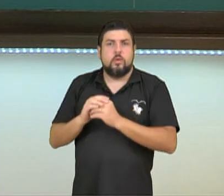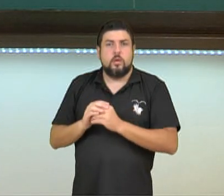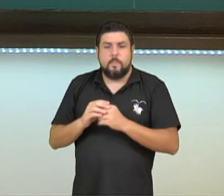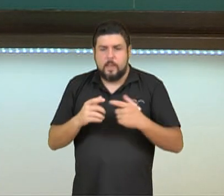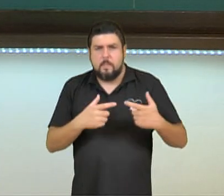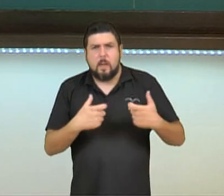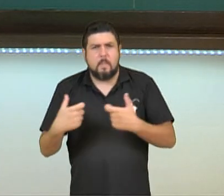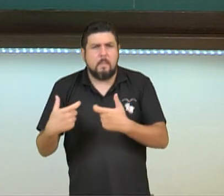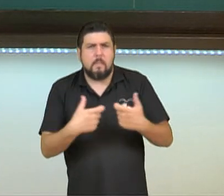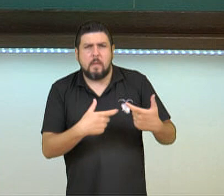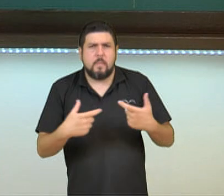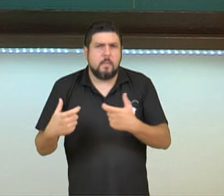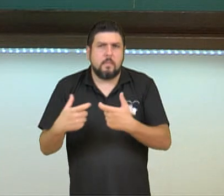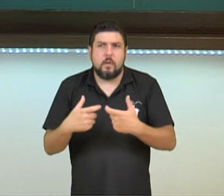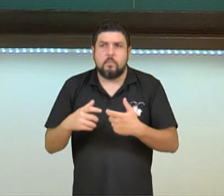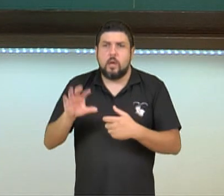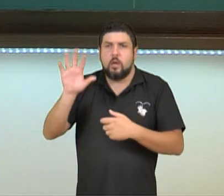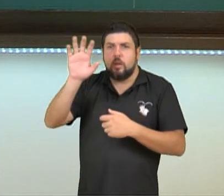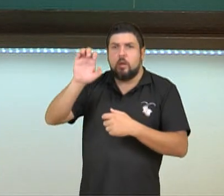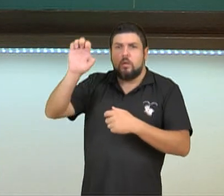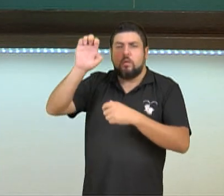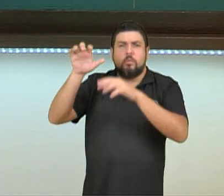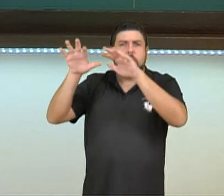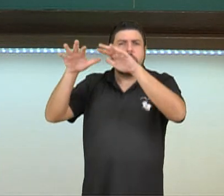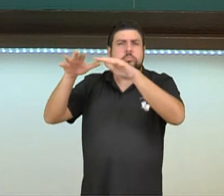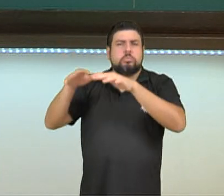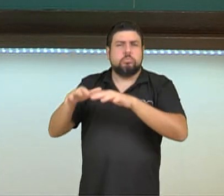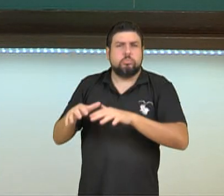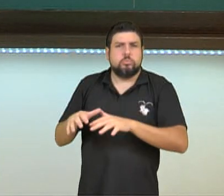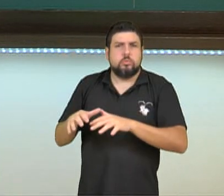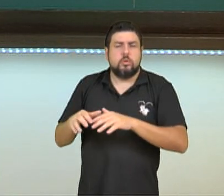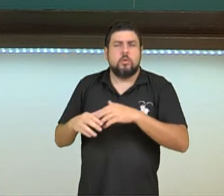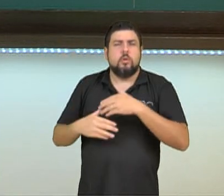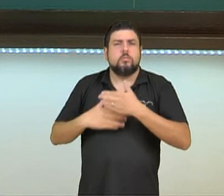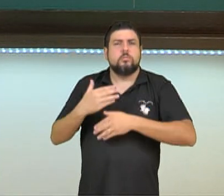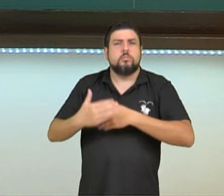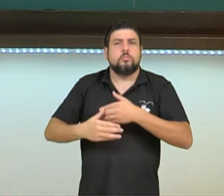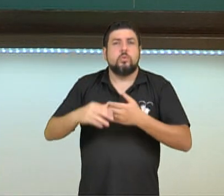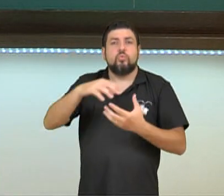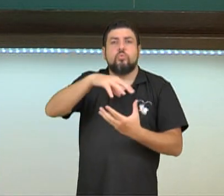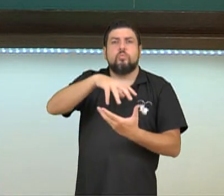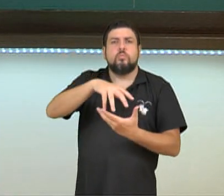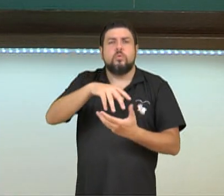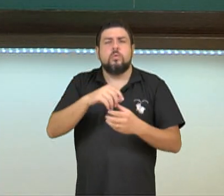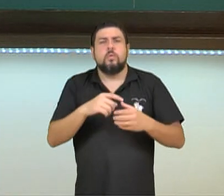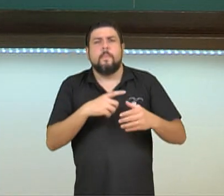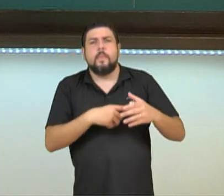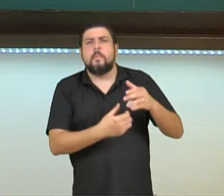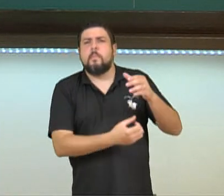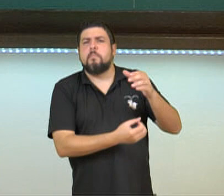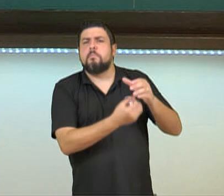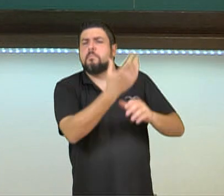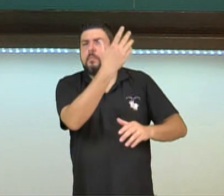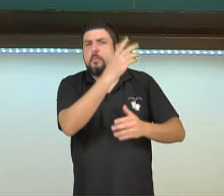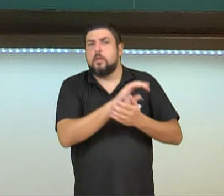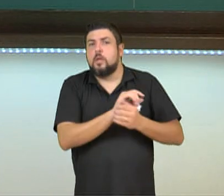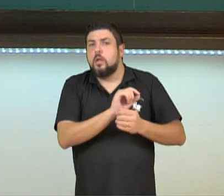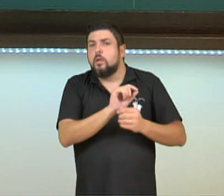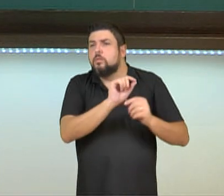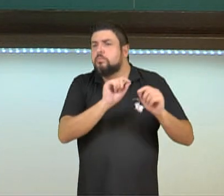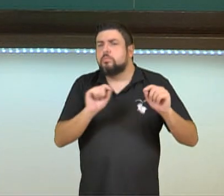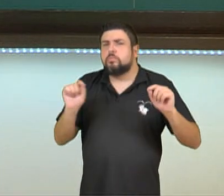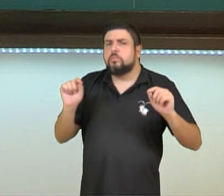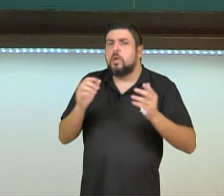detrimento da guerra. E aí nesse inteirinho nós vamos ter potências ressurgindo. Década de 50 é o período inicial da